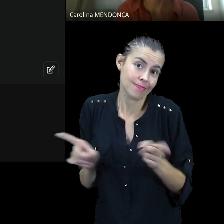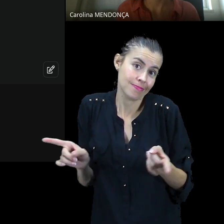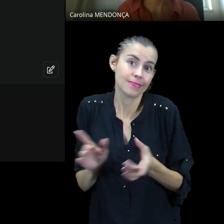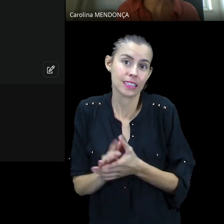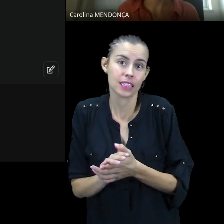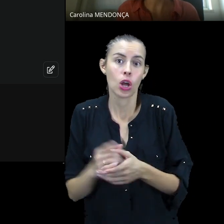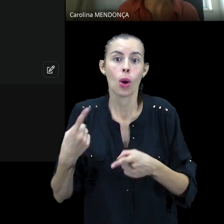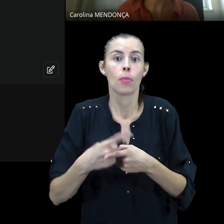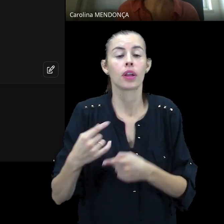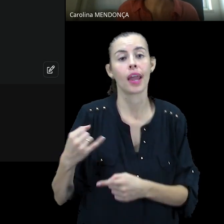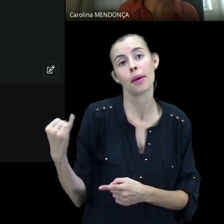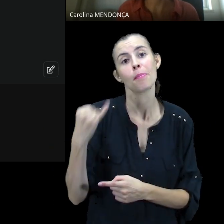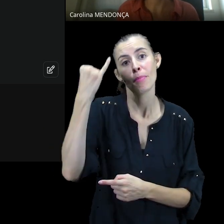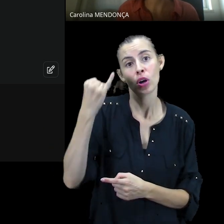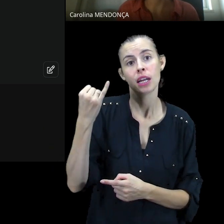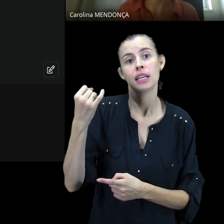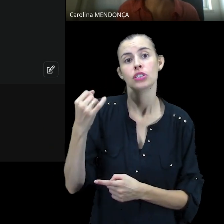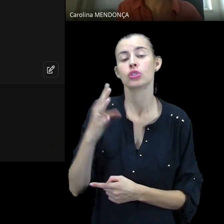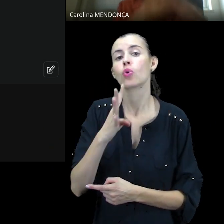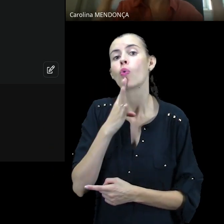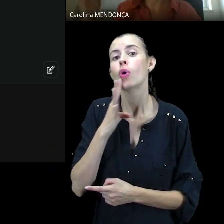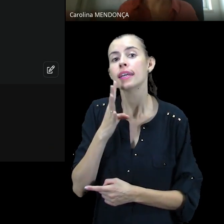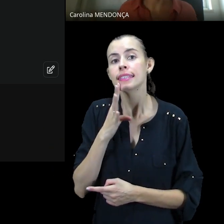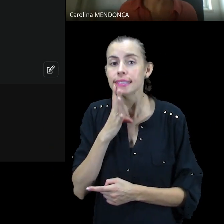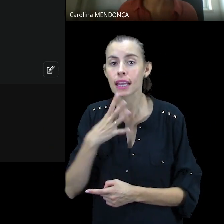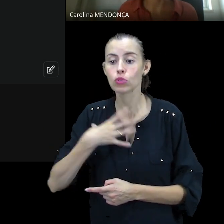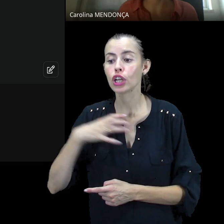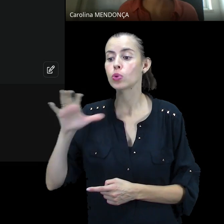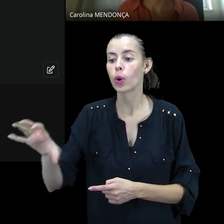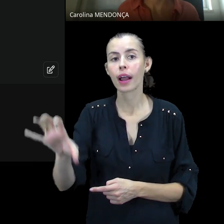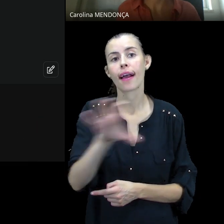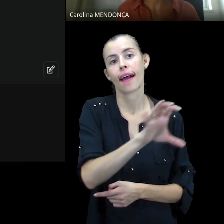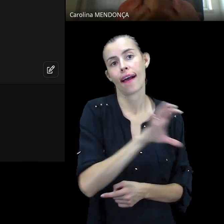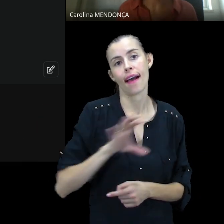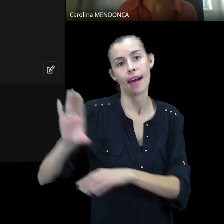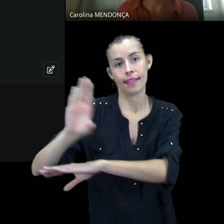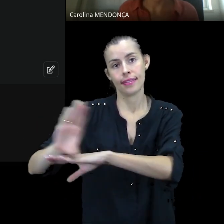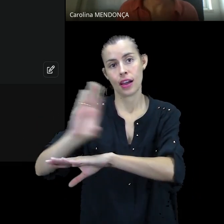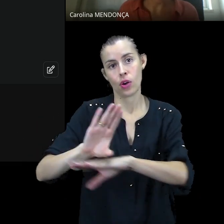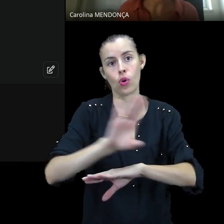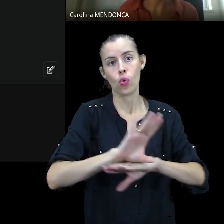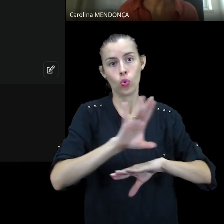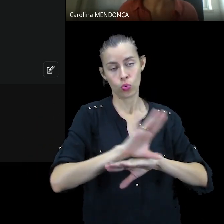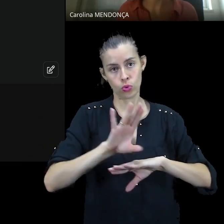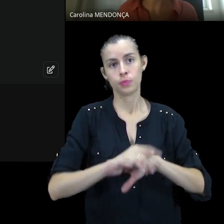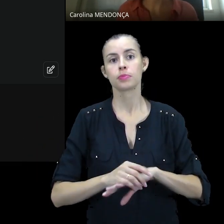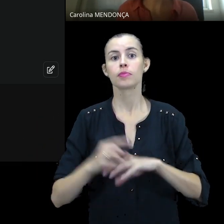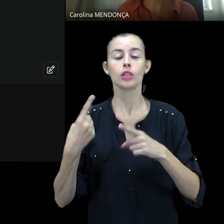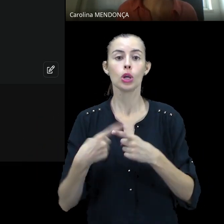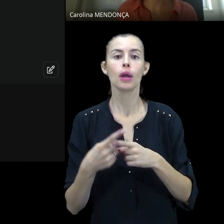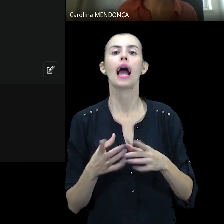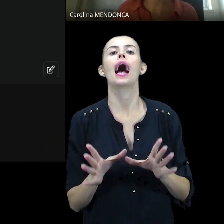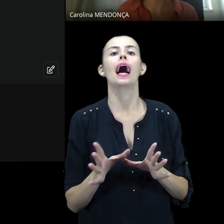né? Porque a gente sabe que extensão também, assim, no plano das ideias, é muito, muito bom, muito interessante,